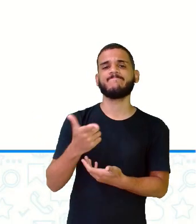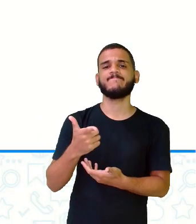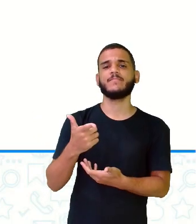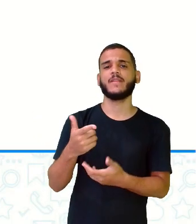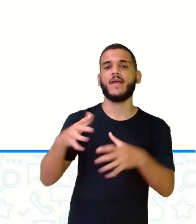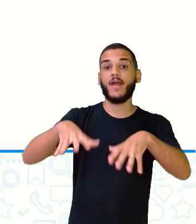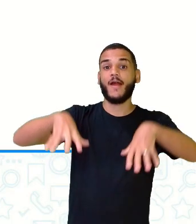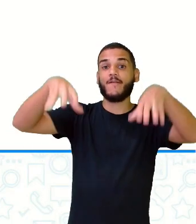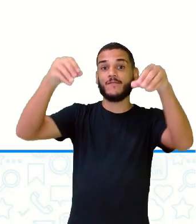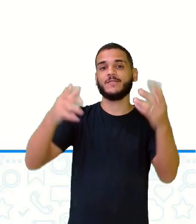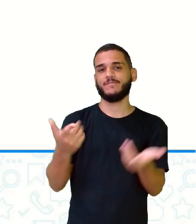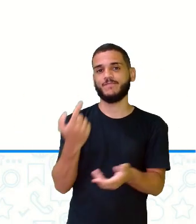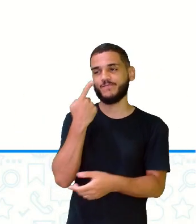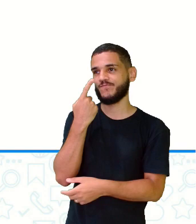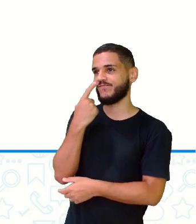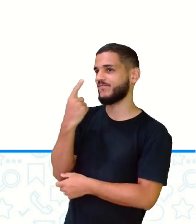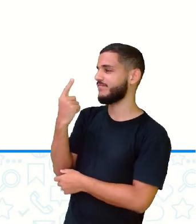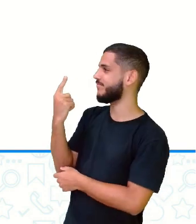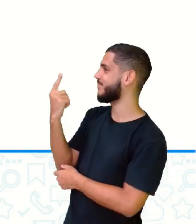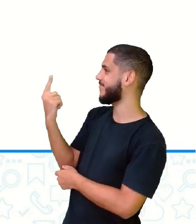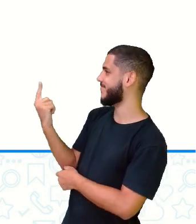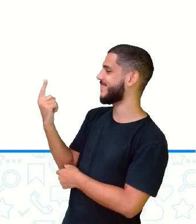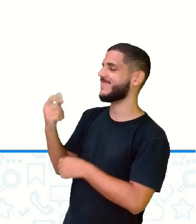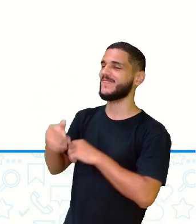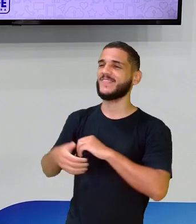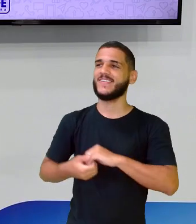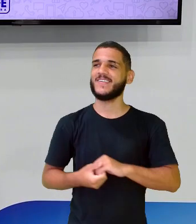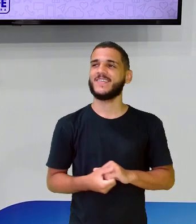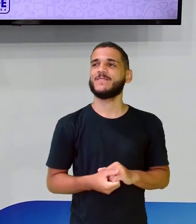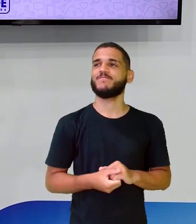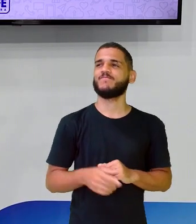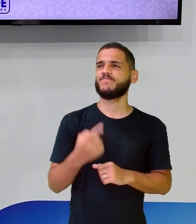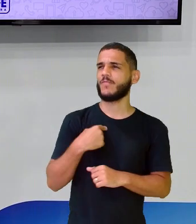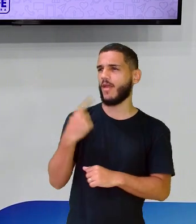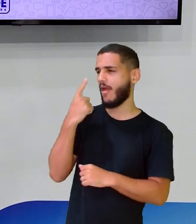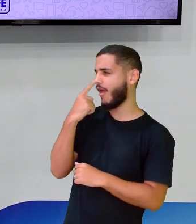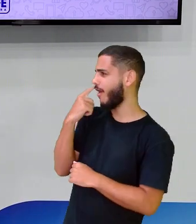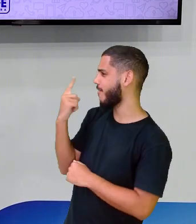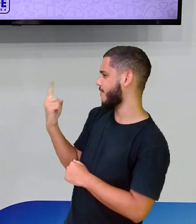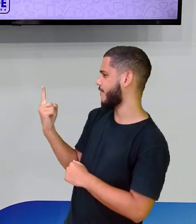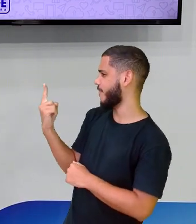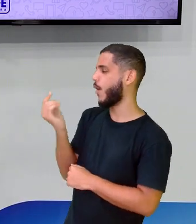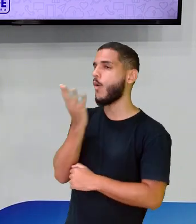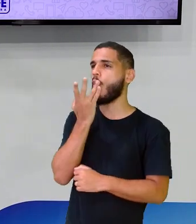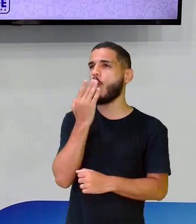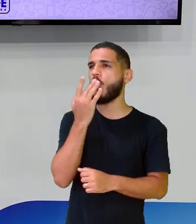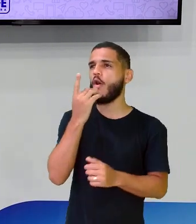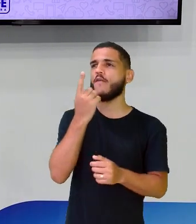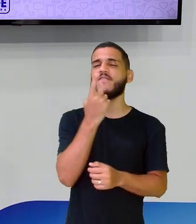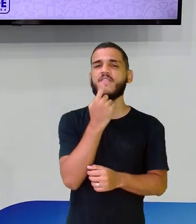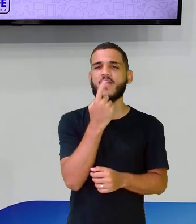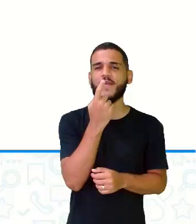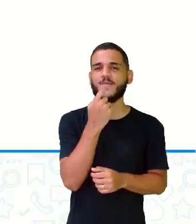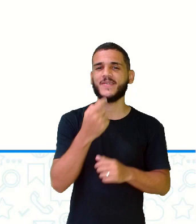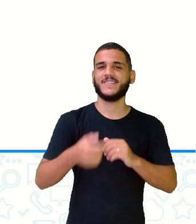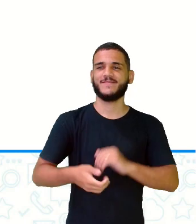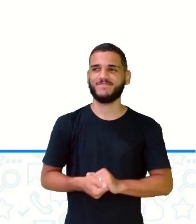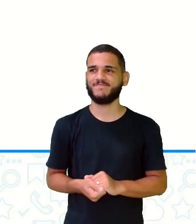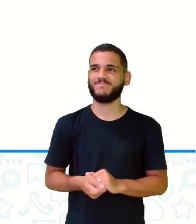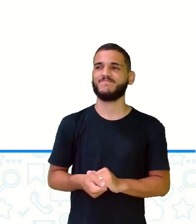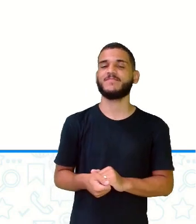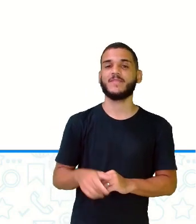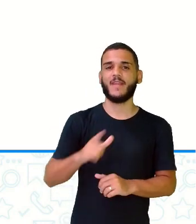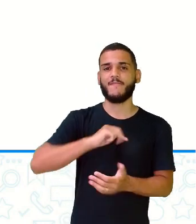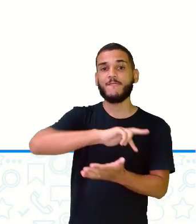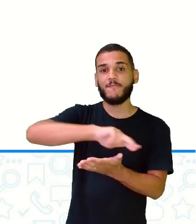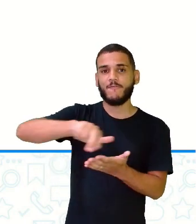de Noronha? Ele fica aqui, olha, nesse pontinho vermelho aqui, ó. Do lado dele tá a ilha. As ilhas, né? Porque